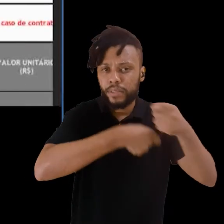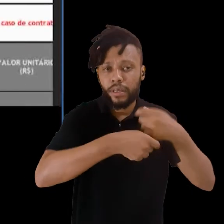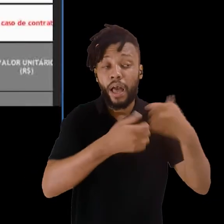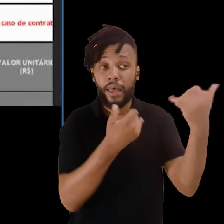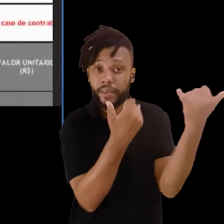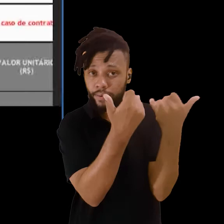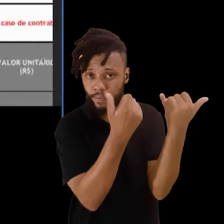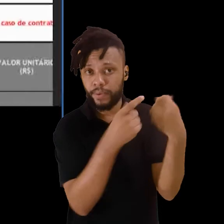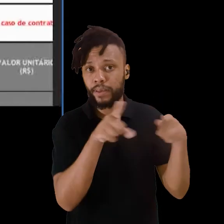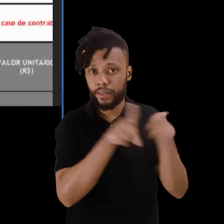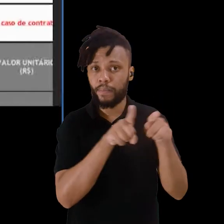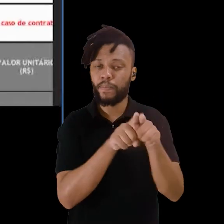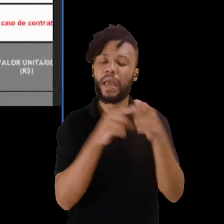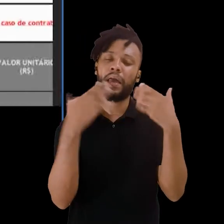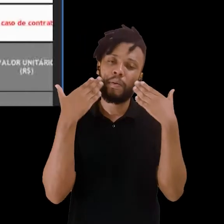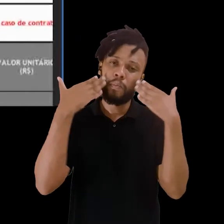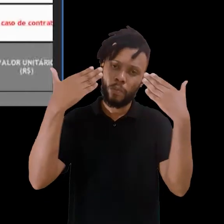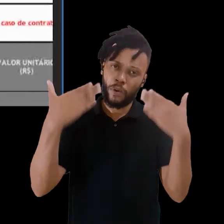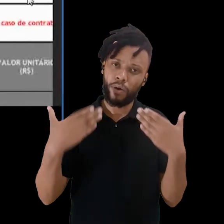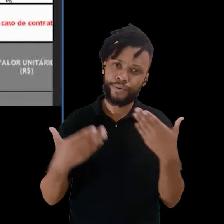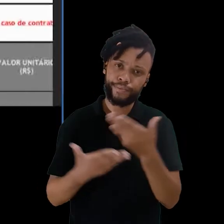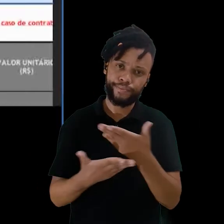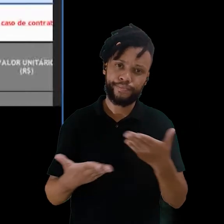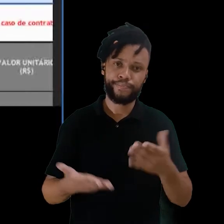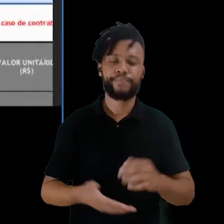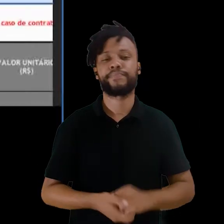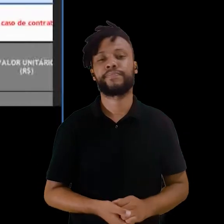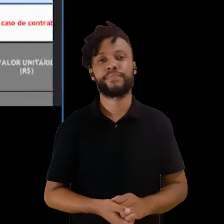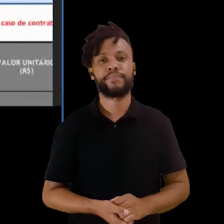informações também aparecem aqui.